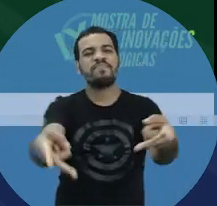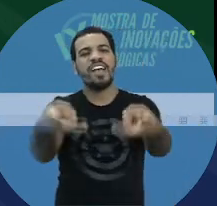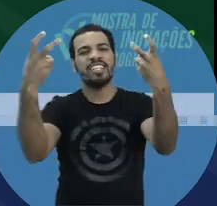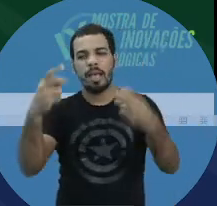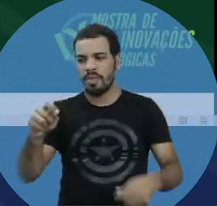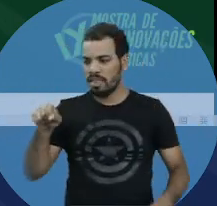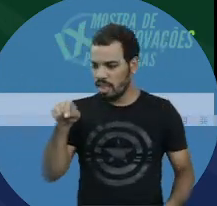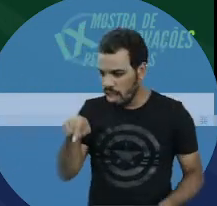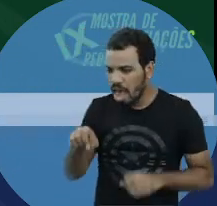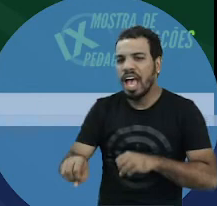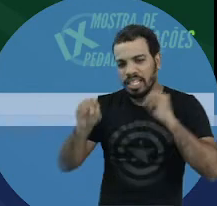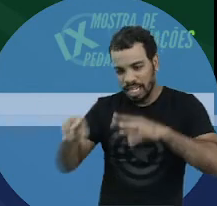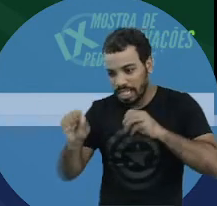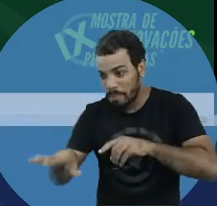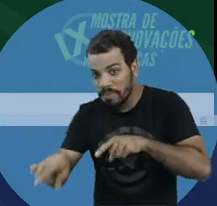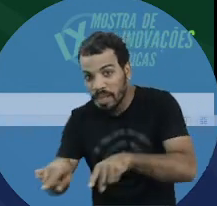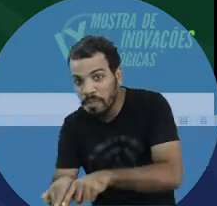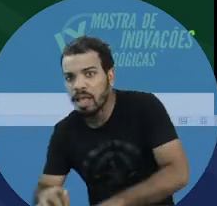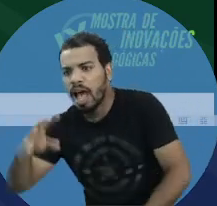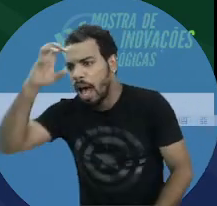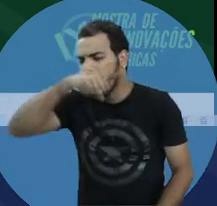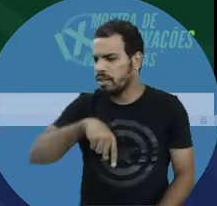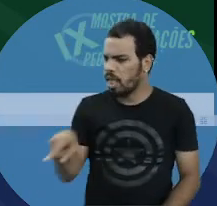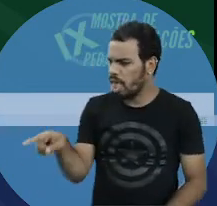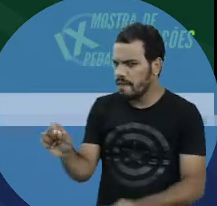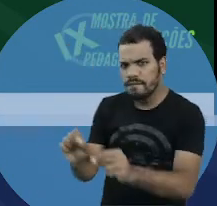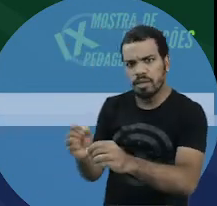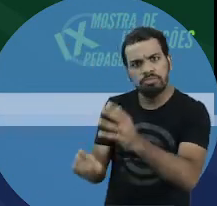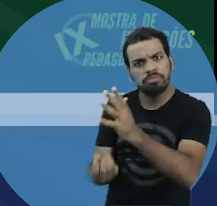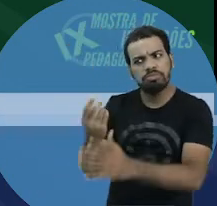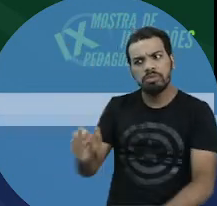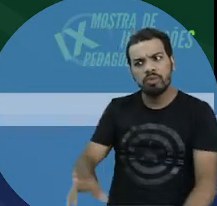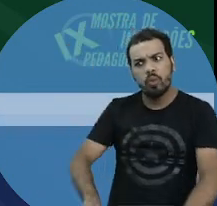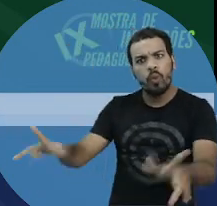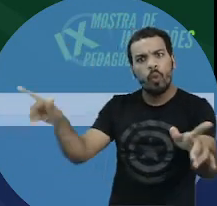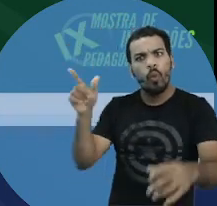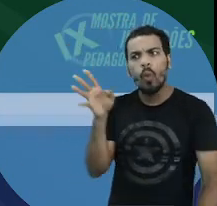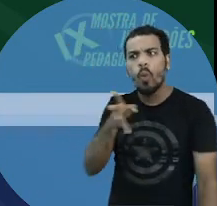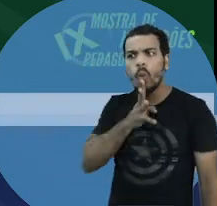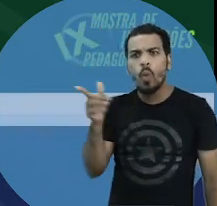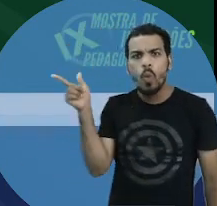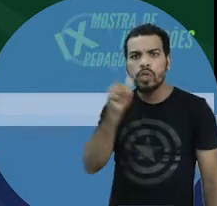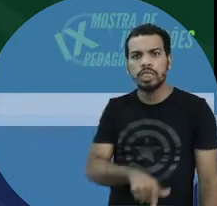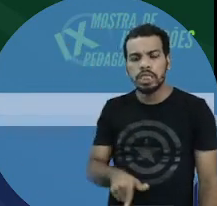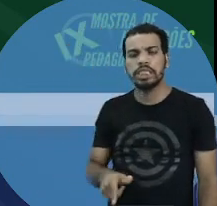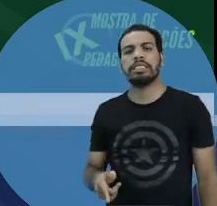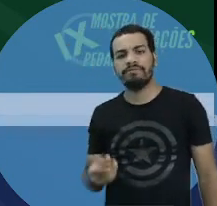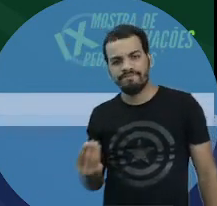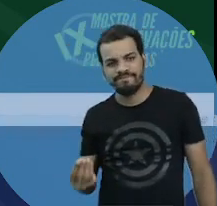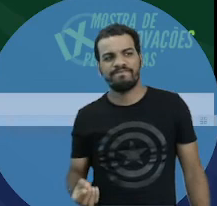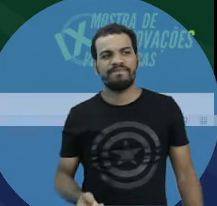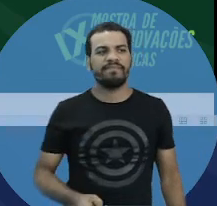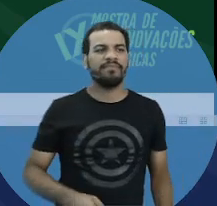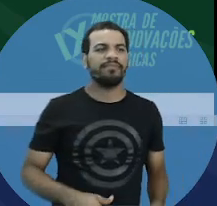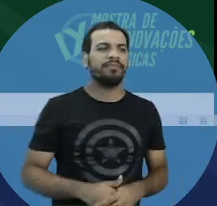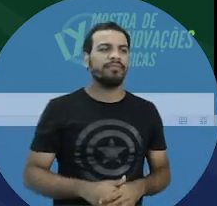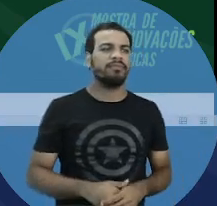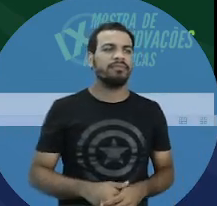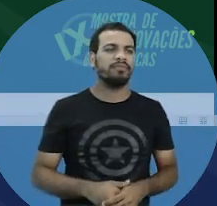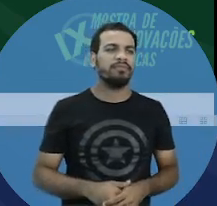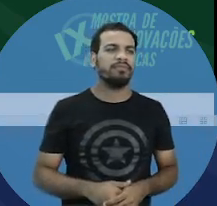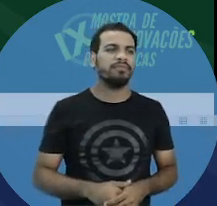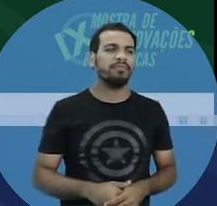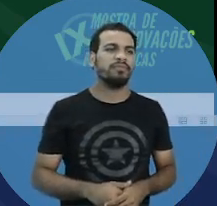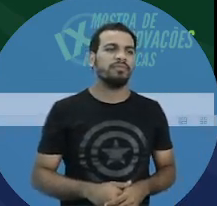e ensinar. Nós fomos muito aprendentes e ensinamos através desse processo. E aí deixo a mensagem, né, de